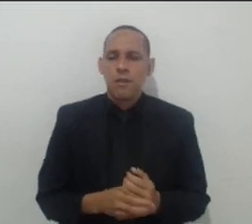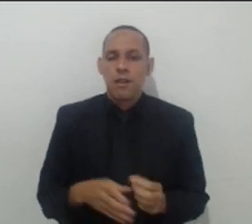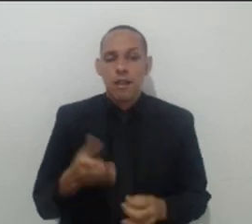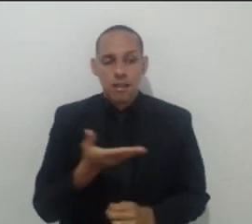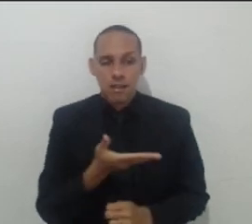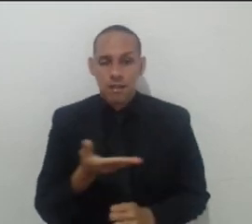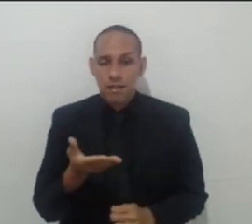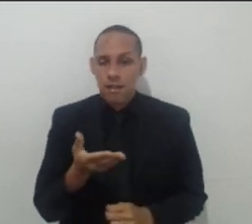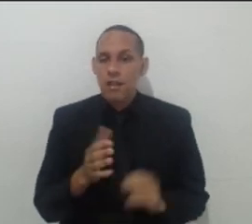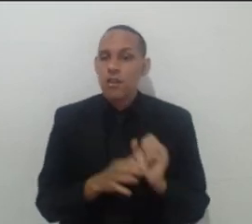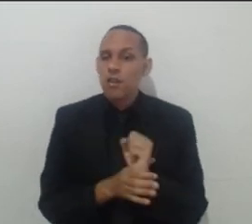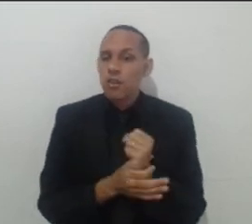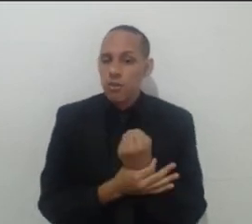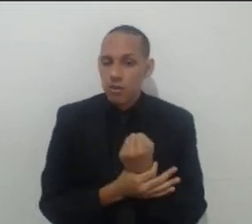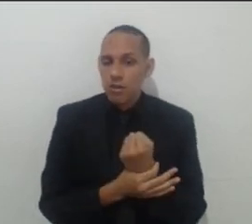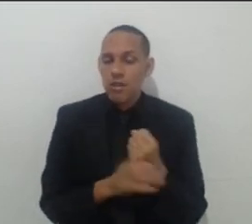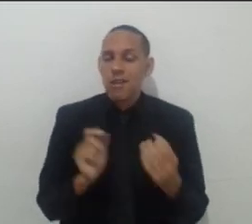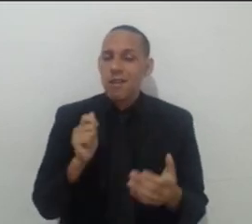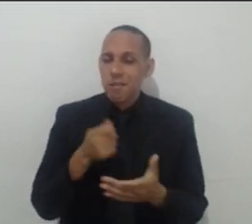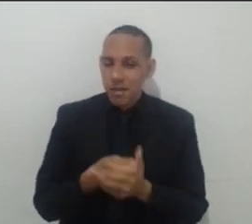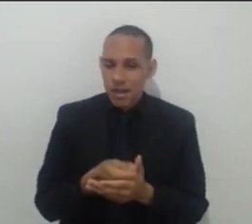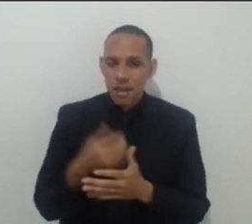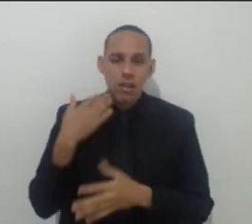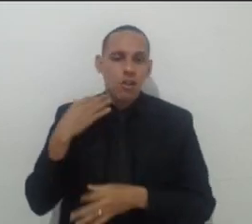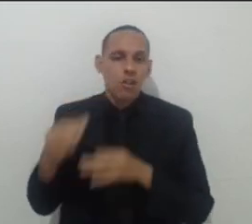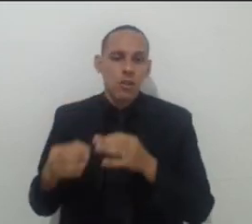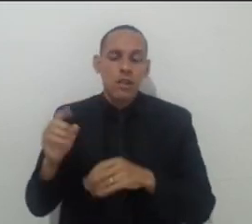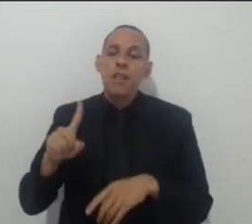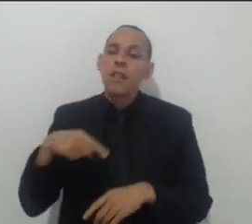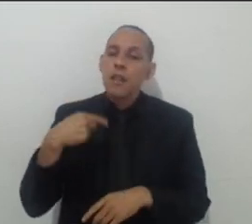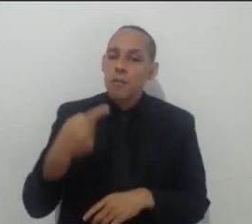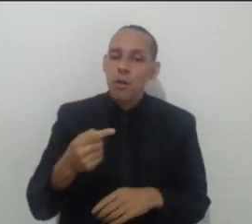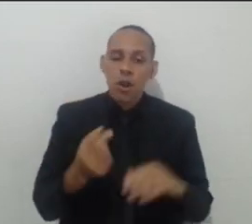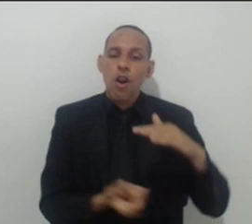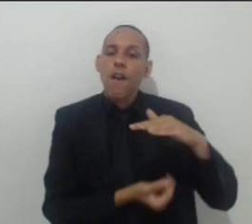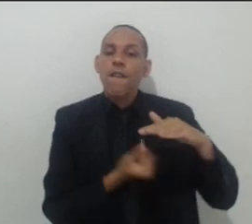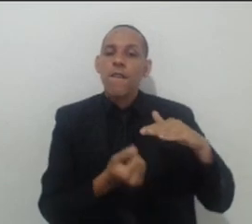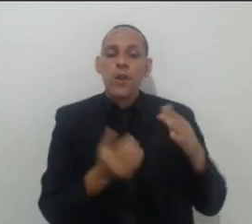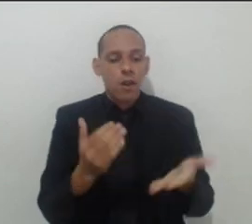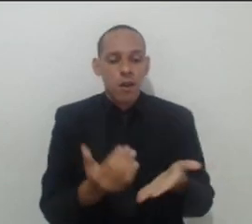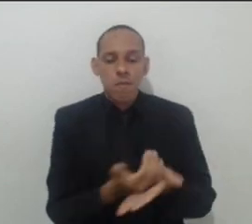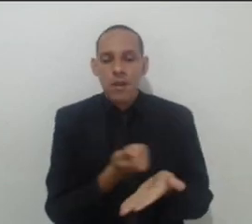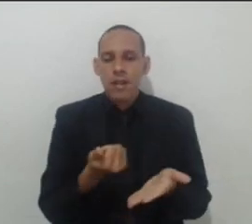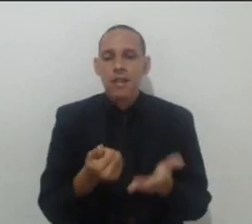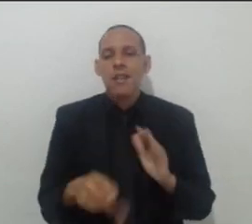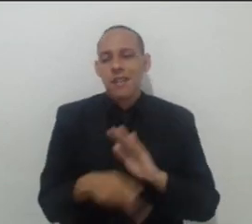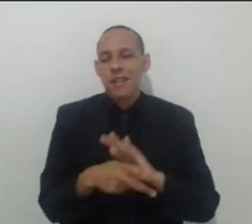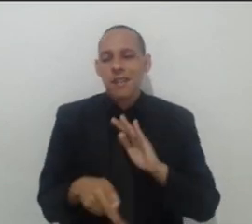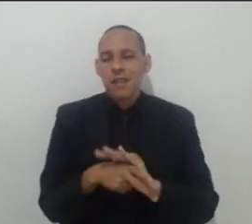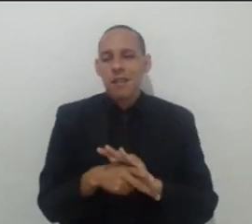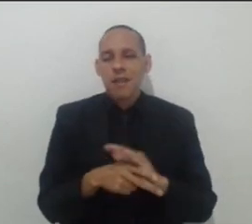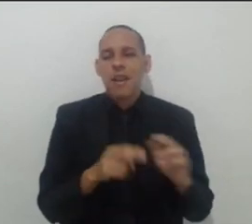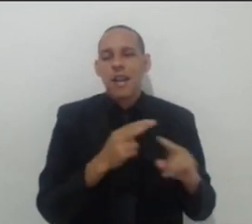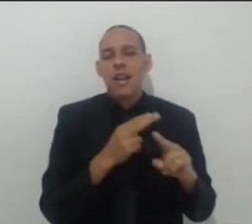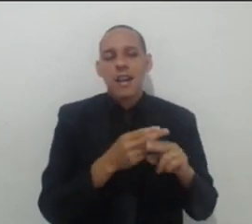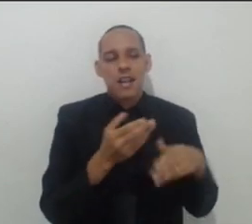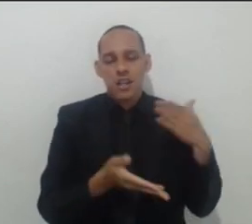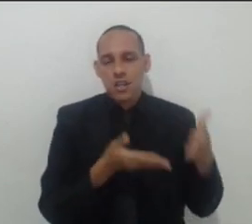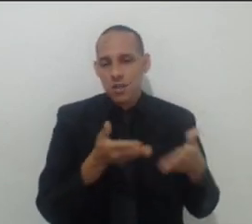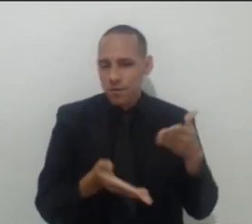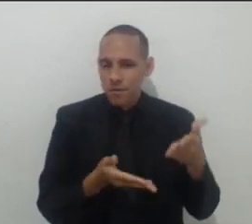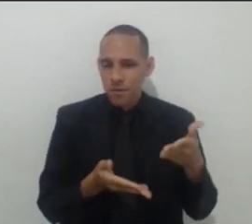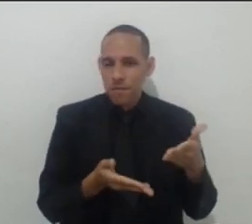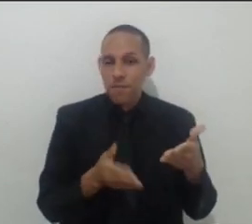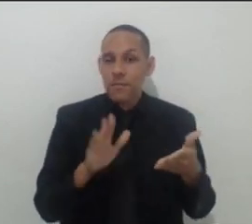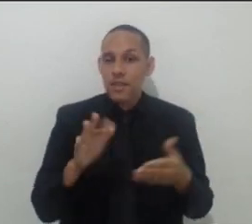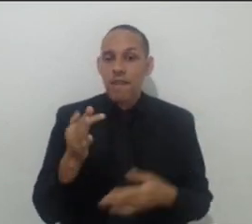elas vão lá, pagam em juízo e depois se ressarcem do fundo garantidor das seguradoras que é administrado pela Caixa. Como a Federal de Seguros